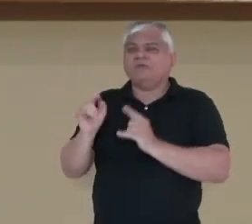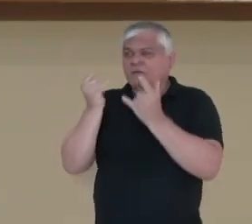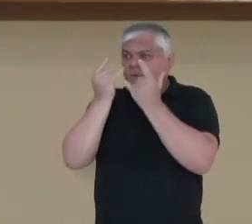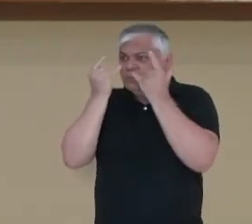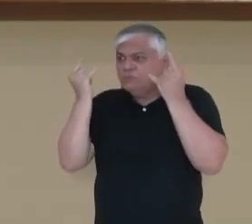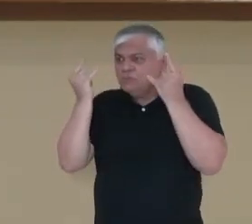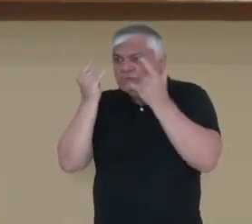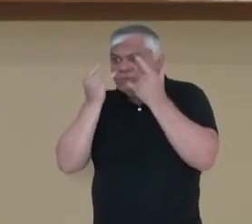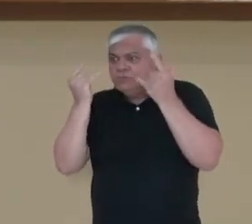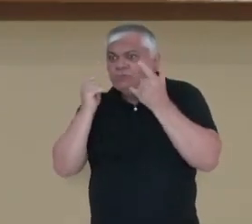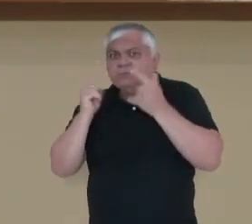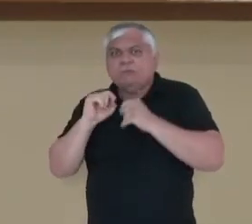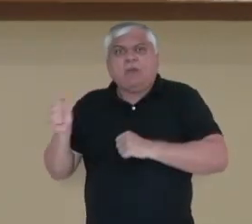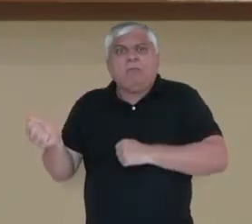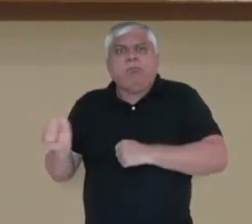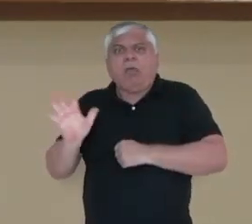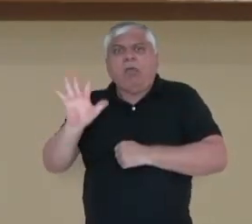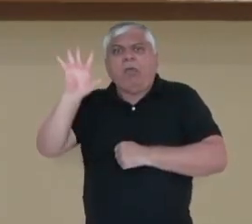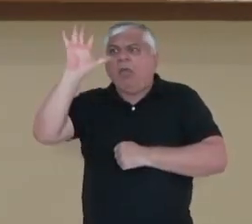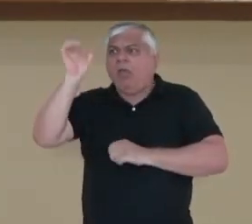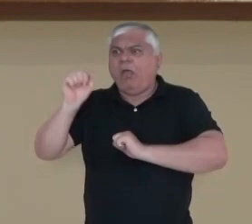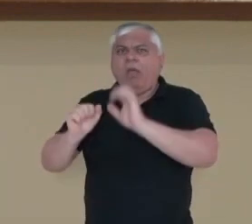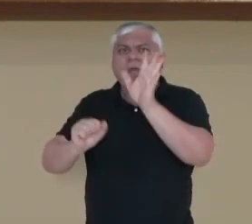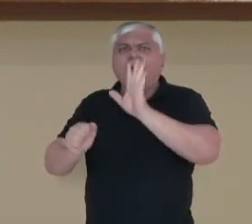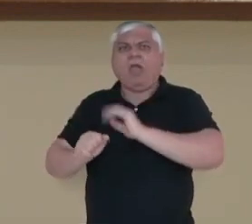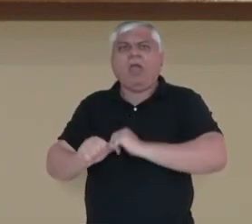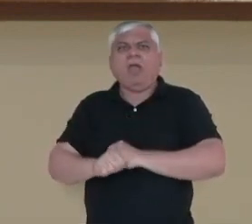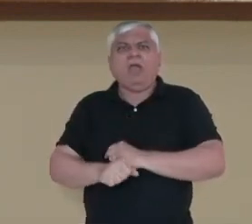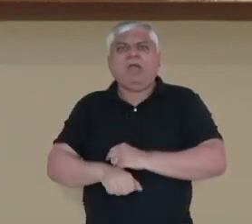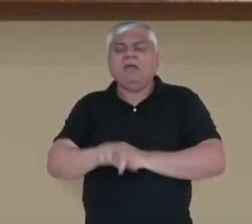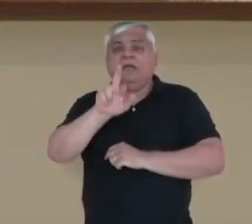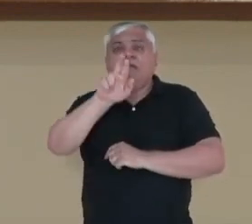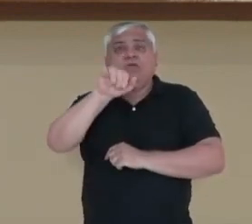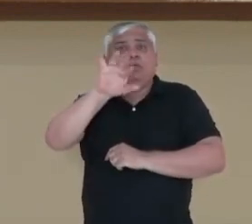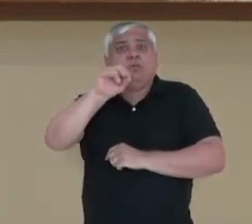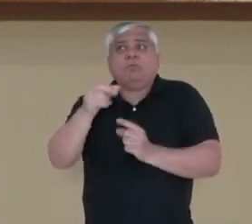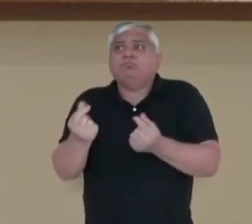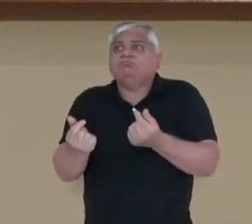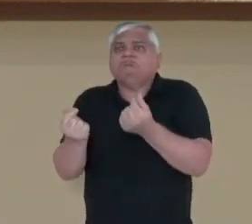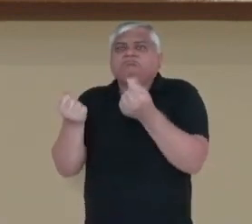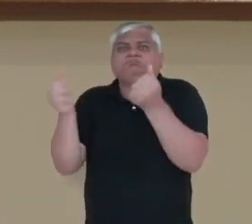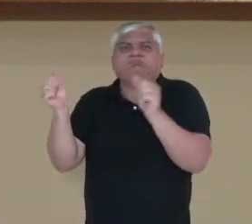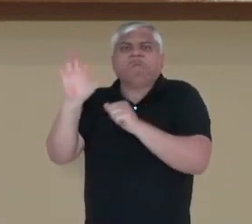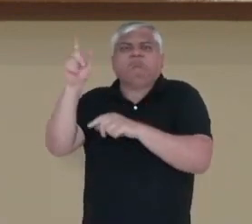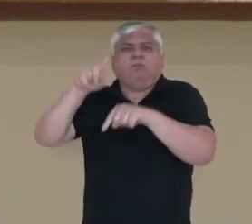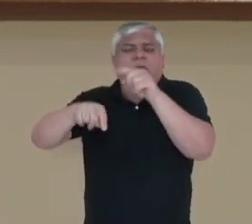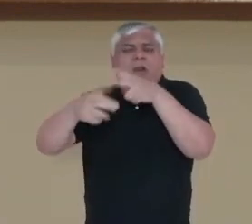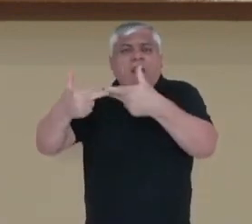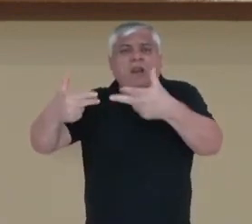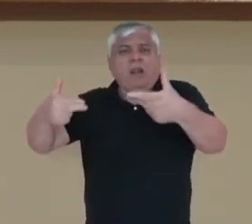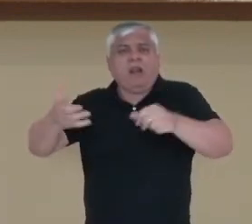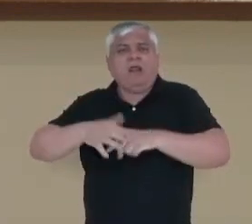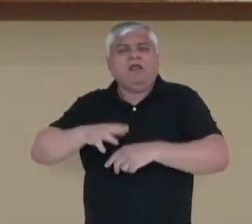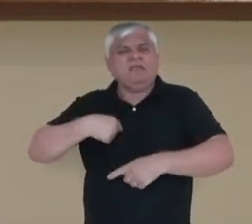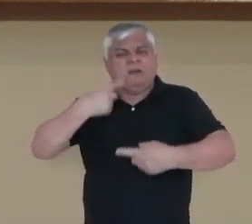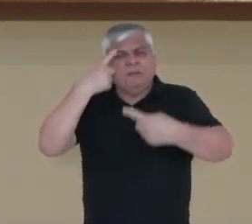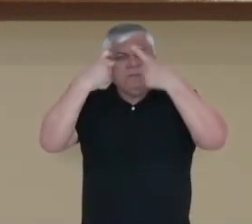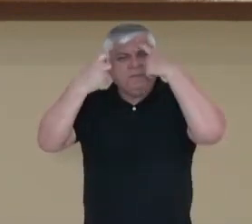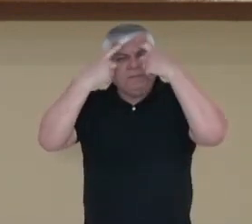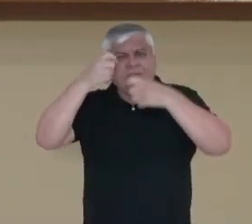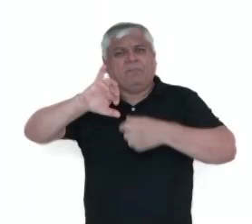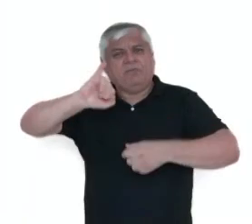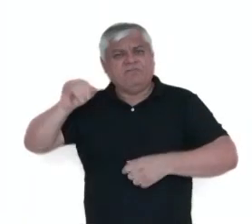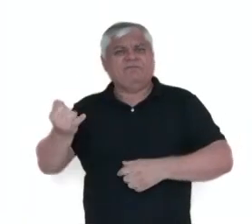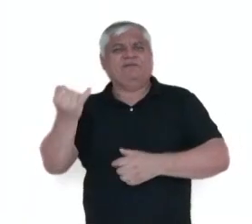mais riquezas ele extraía, mais ele explorava o povo e mais de meios violentos ele utilizava.